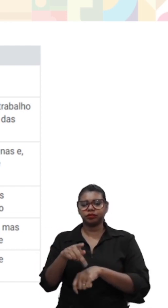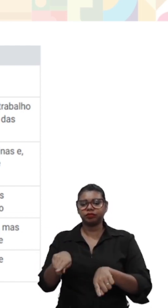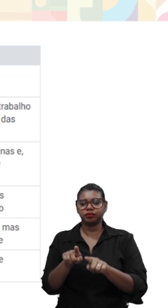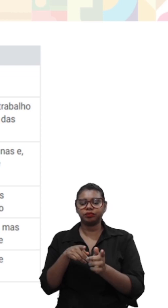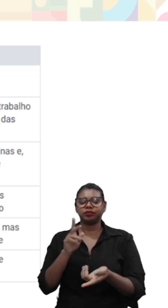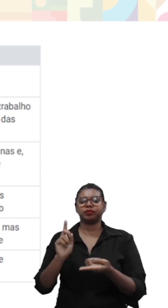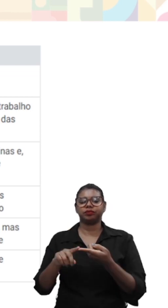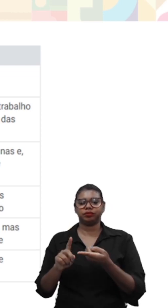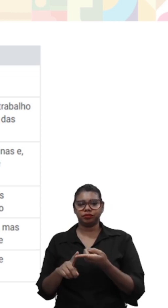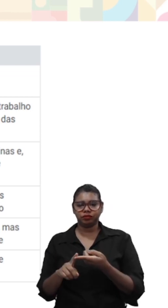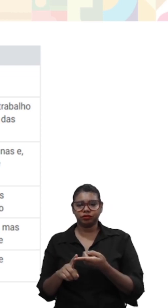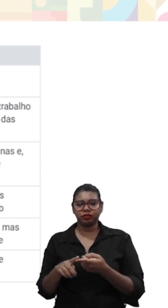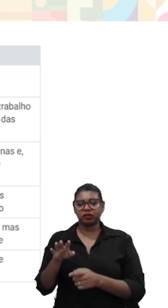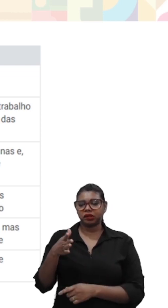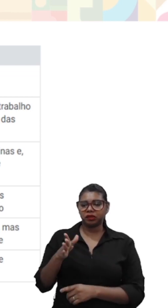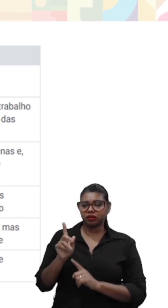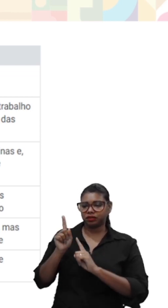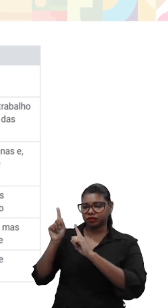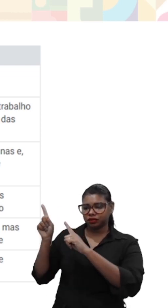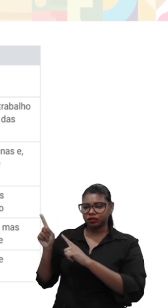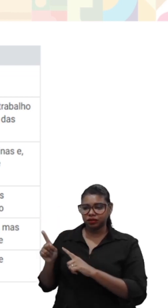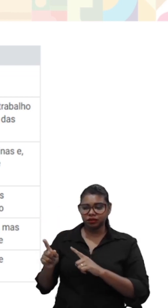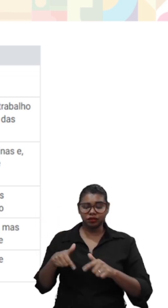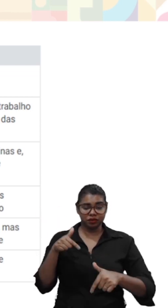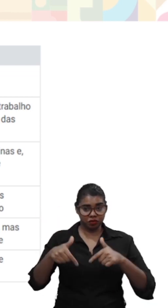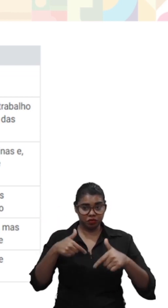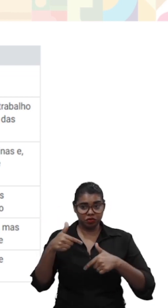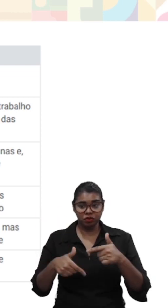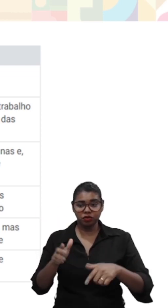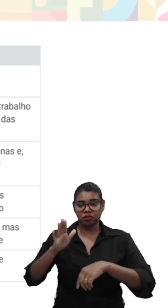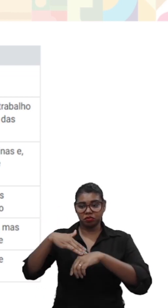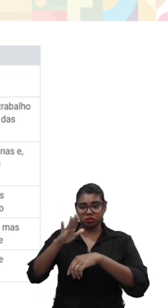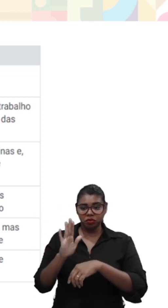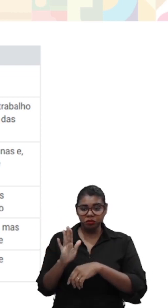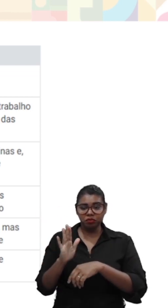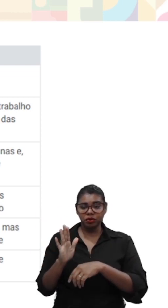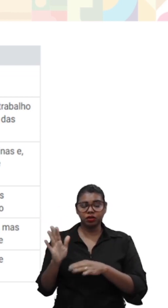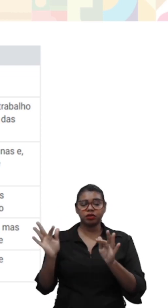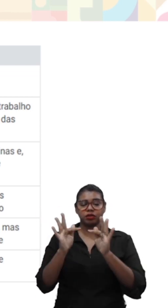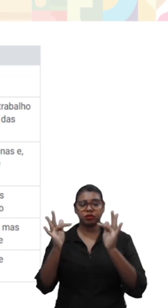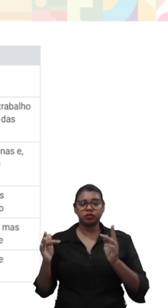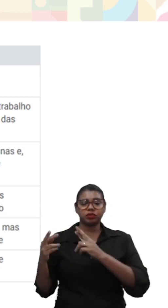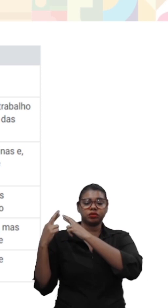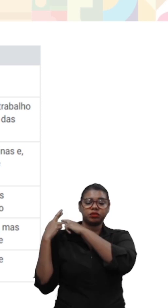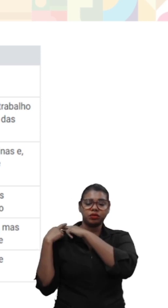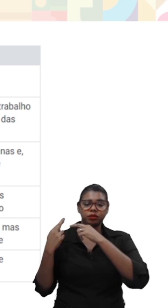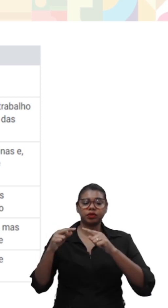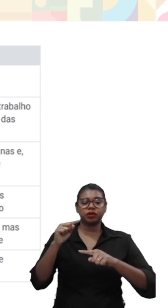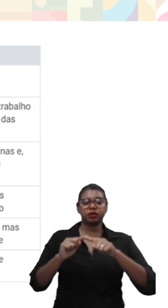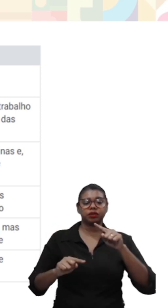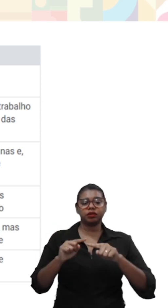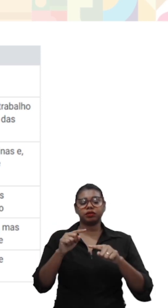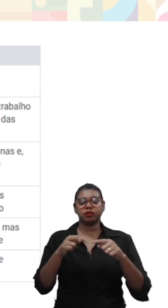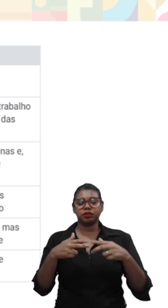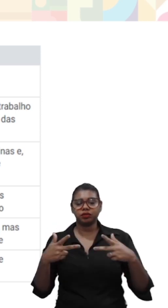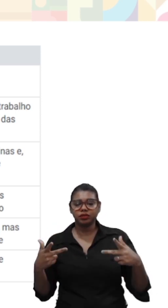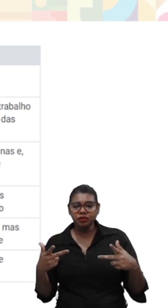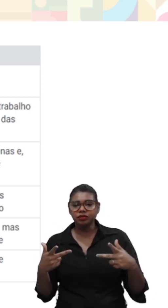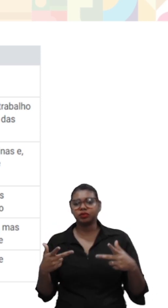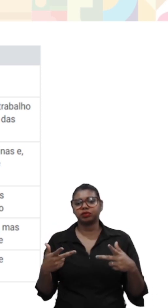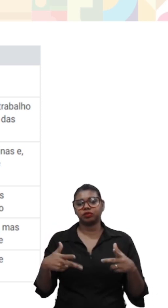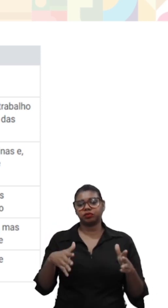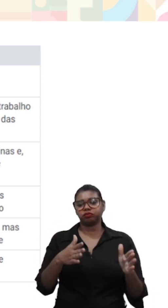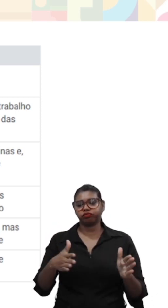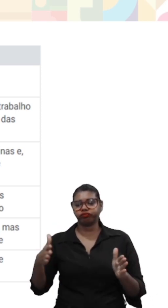o Toyotismo nem tanto, o trabalhador tem mais um pouquinho de função. Os produtos são grandes quantidades, aquela em